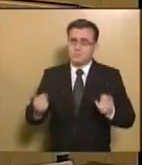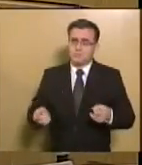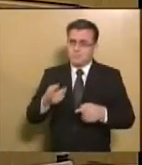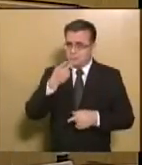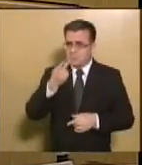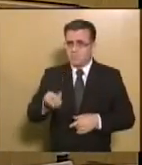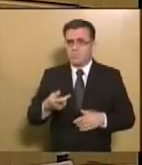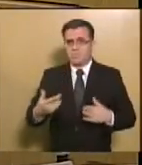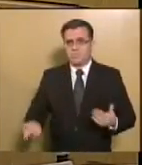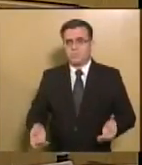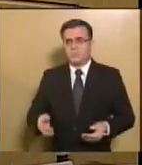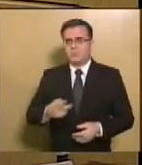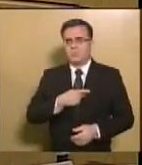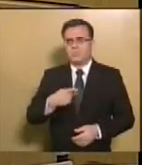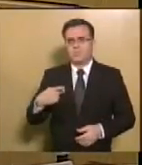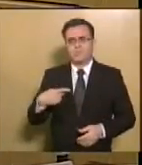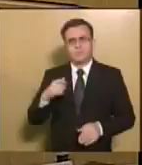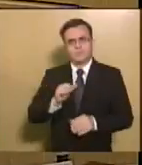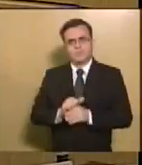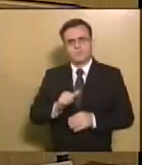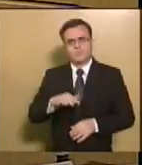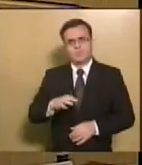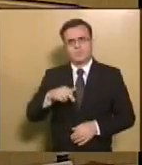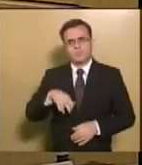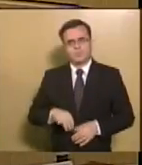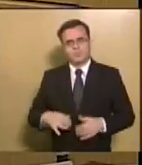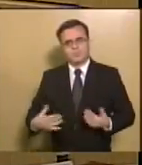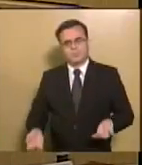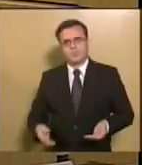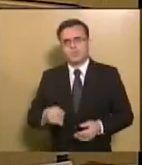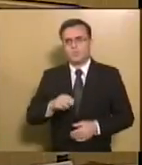do deputado Pastor Antônio, e em seguida, deputado Molito Matos.